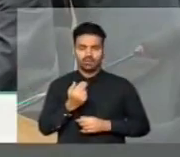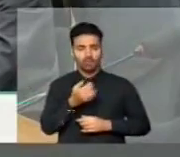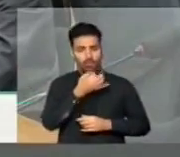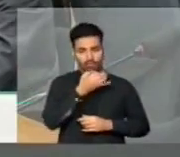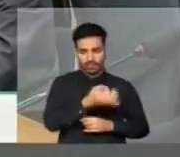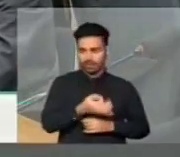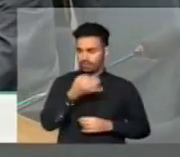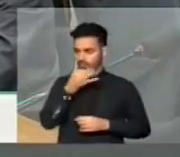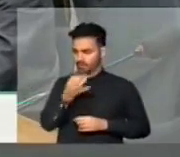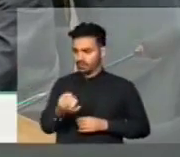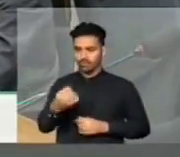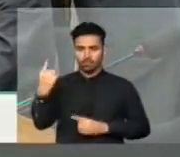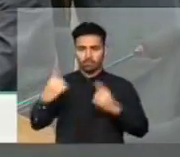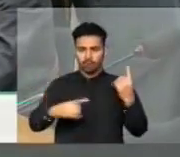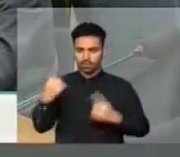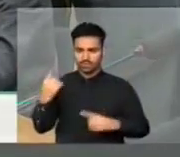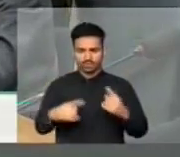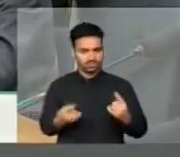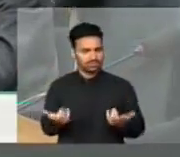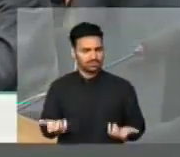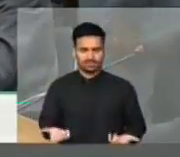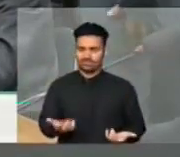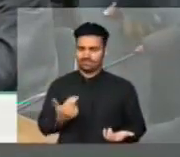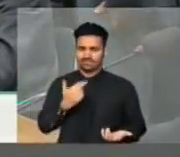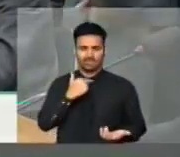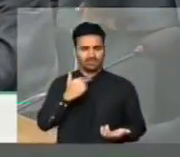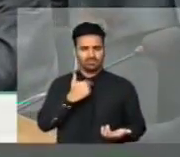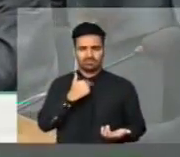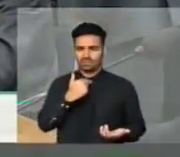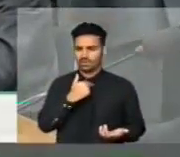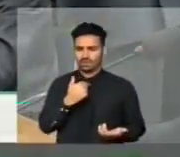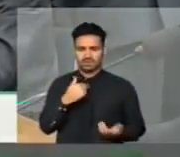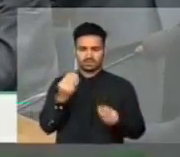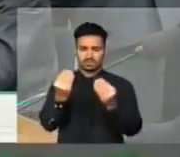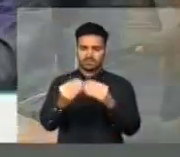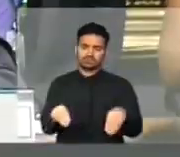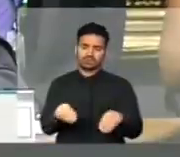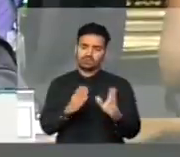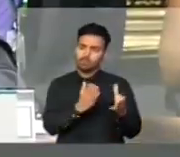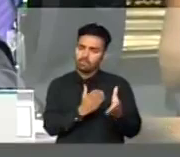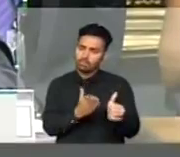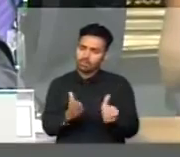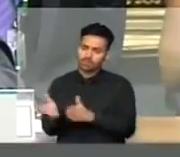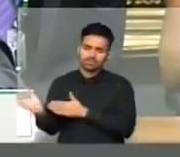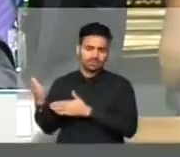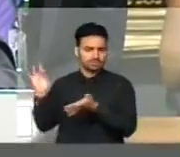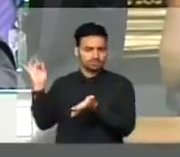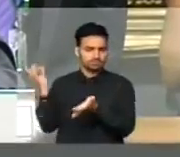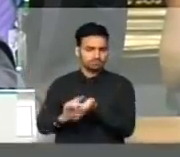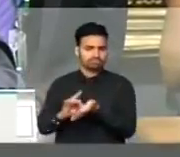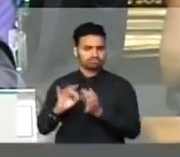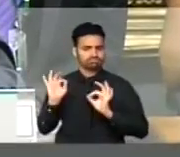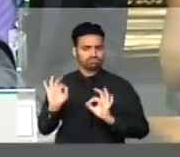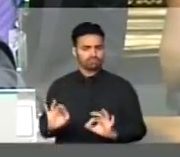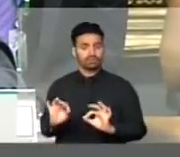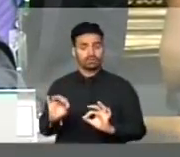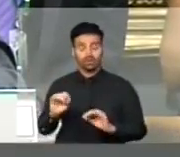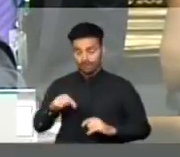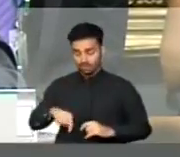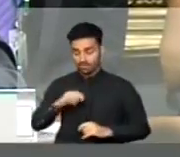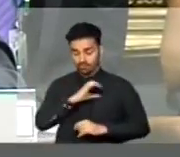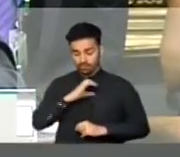ou motivos pessoais maculem um processo que é legítimo. Uma decisão colegiada dessa